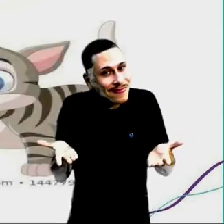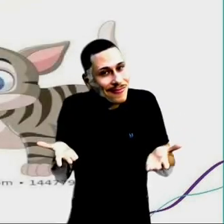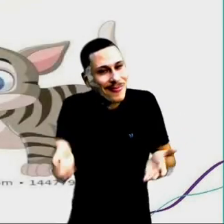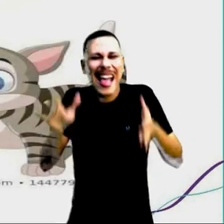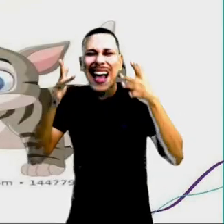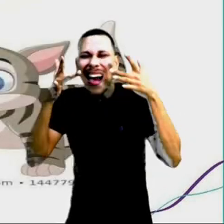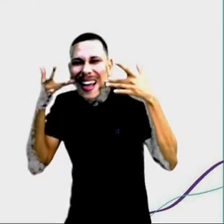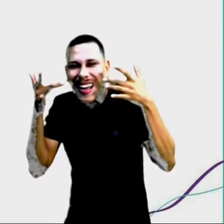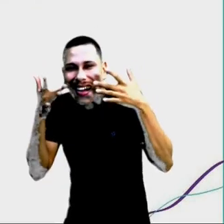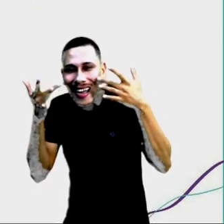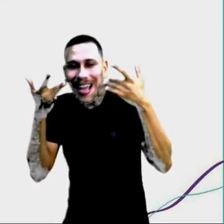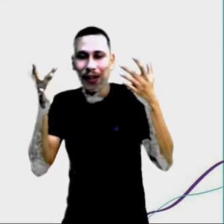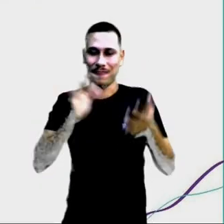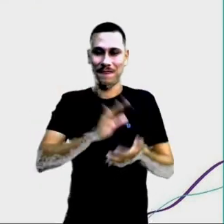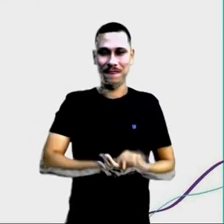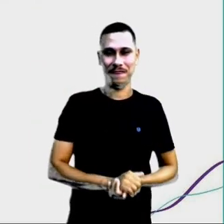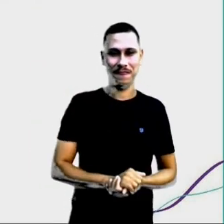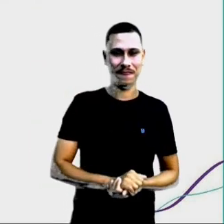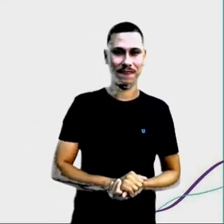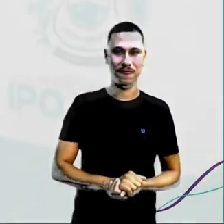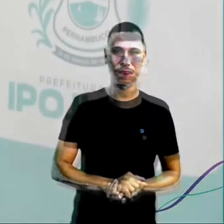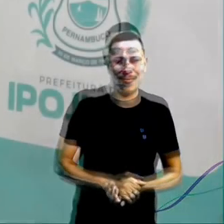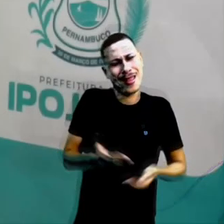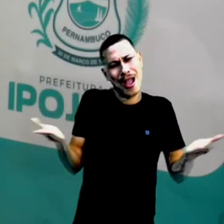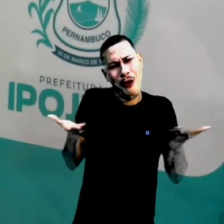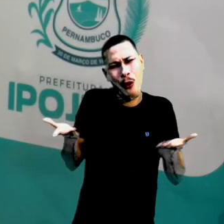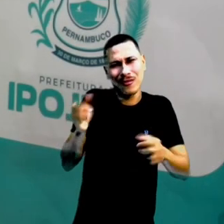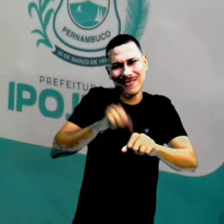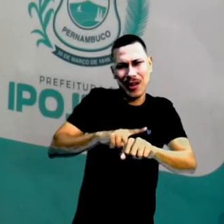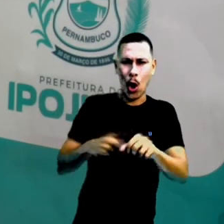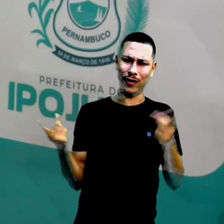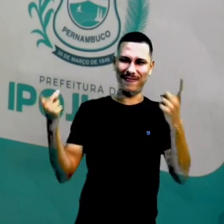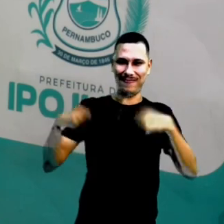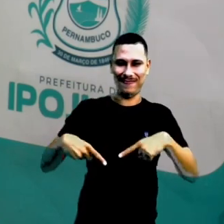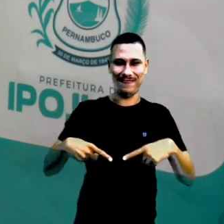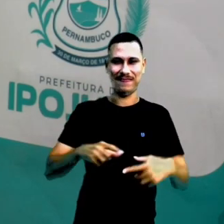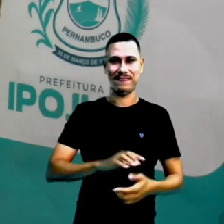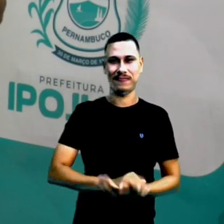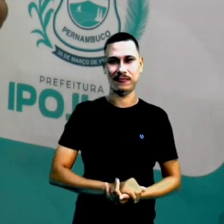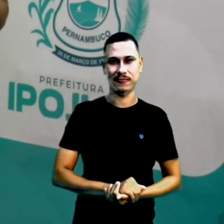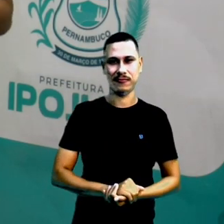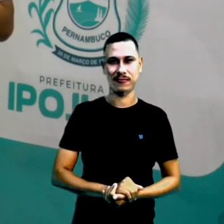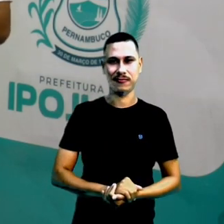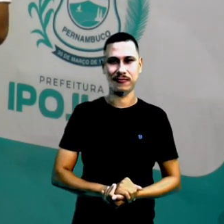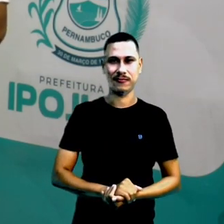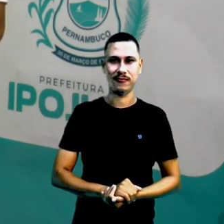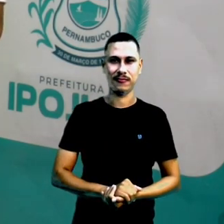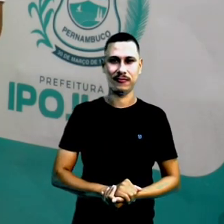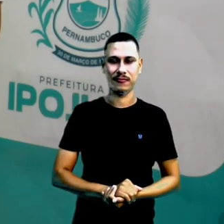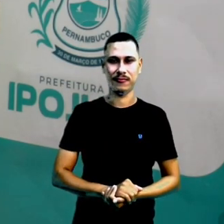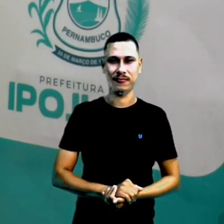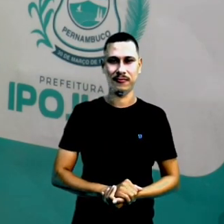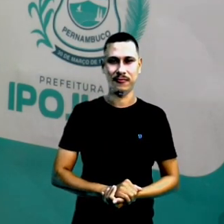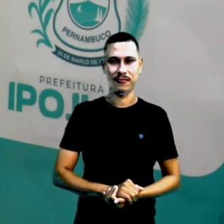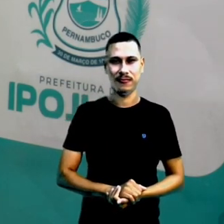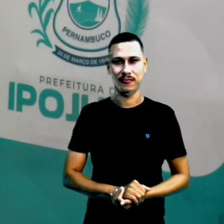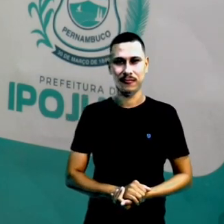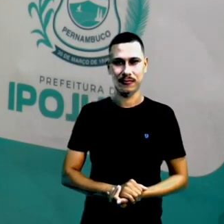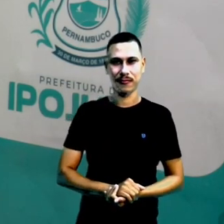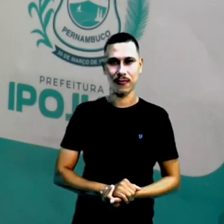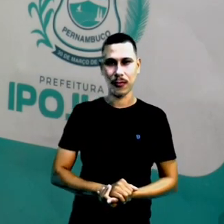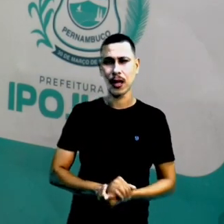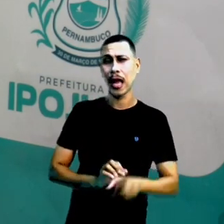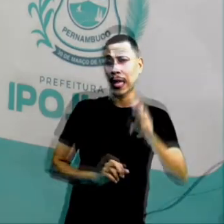gato. E agora chegou a hora do nosso desafio. Escolha